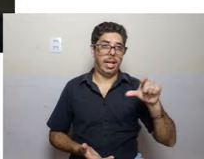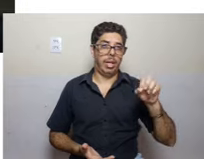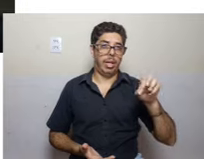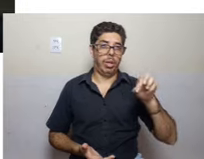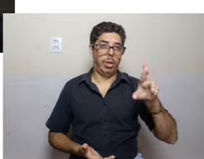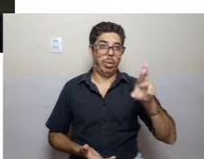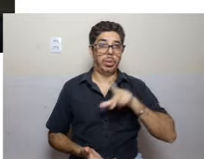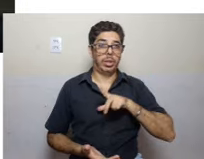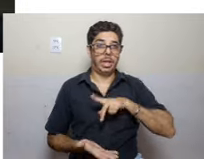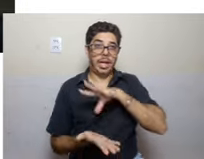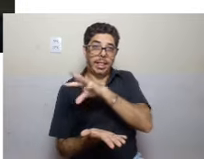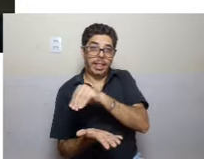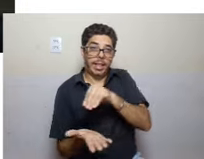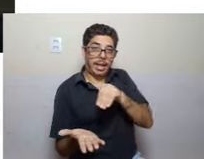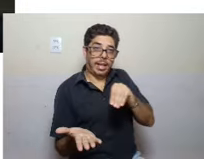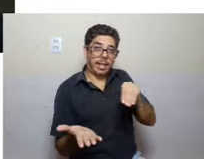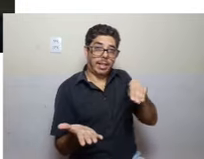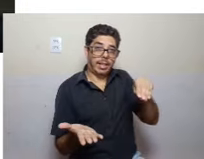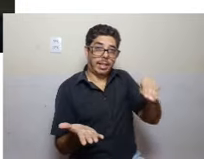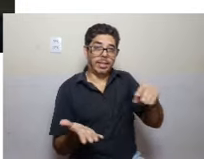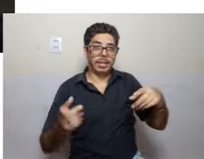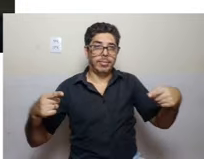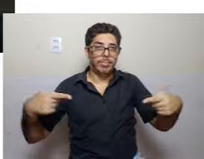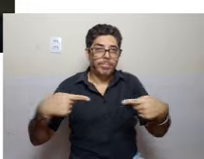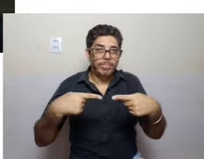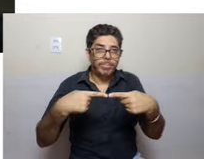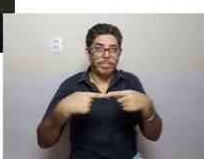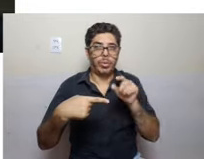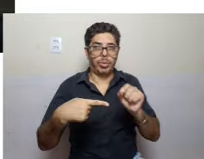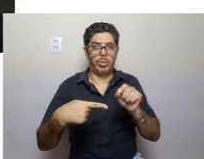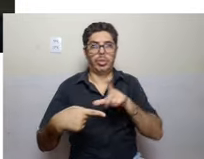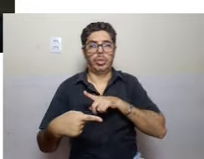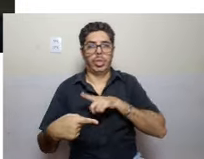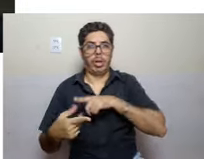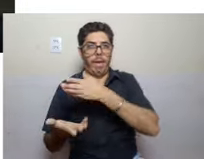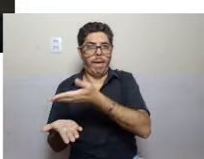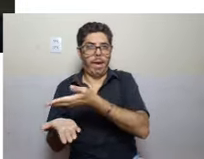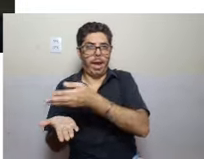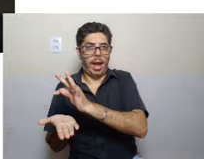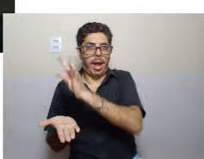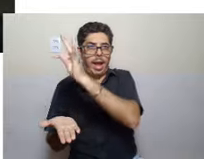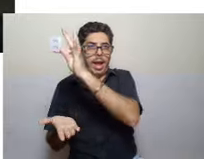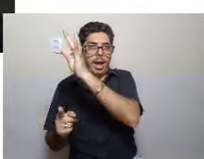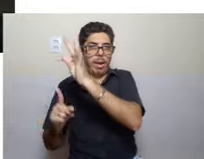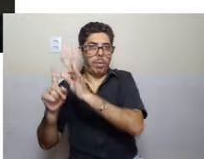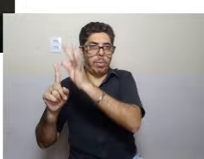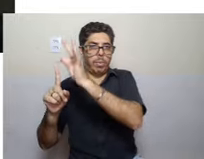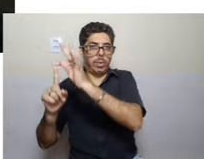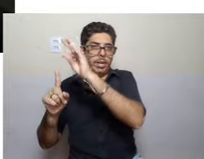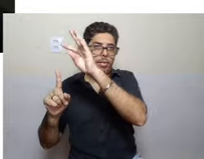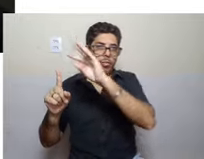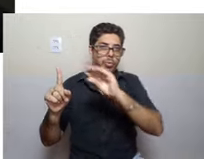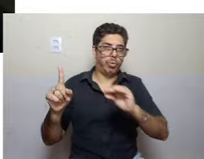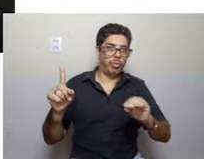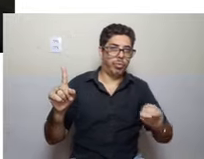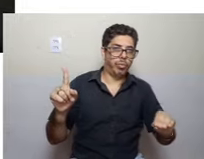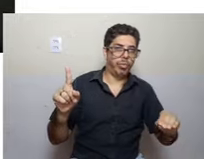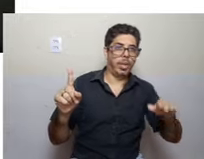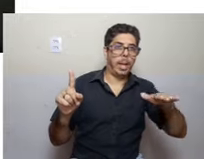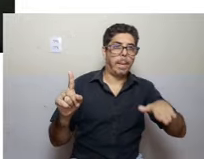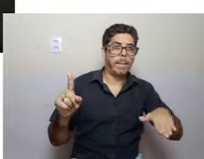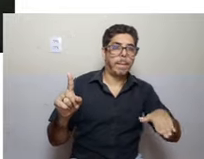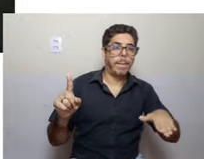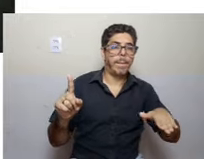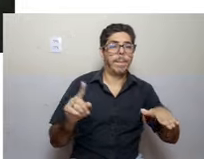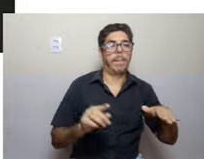energia térmica flui da região de temperatura mais alta para a temperatura mais baixa. Esse fluxo vai cessar quando as